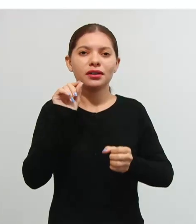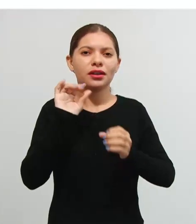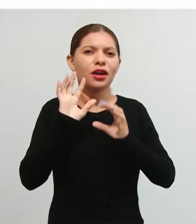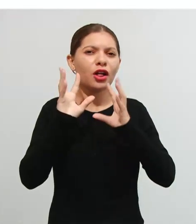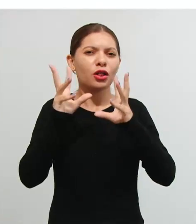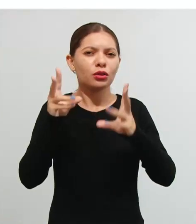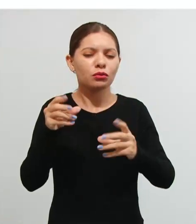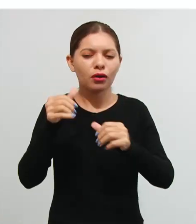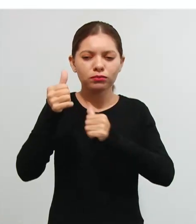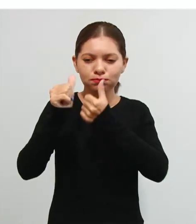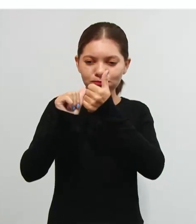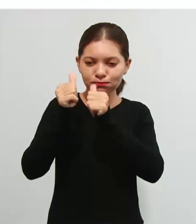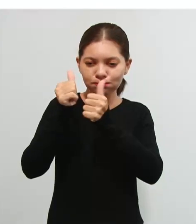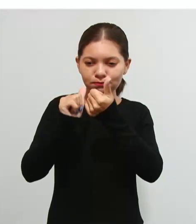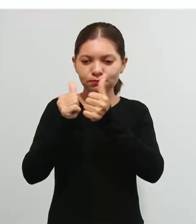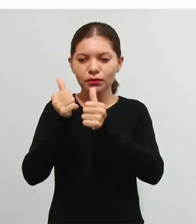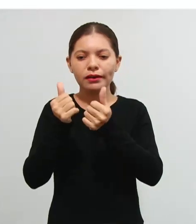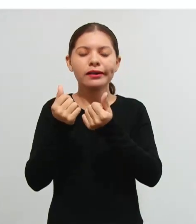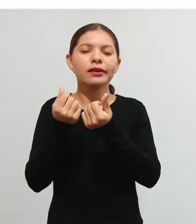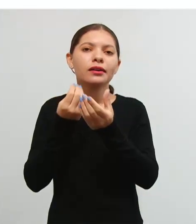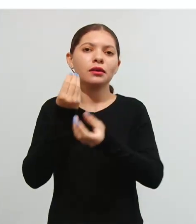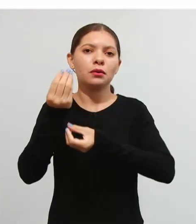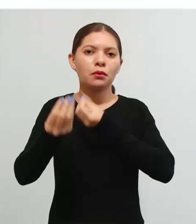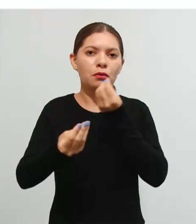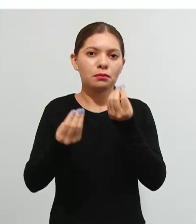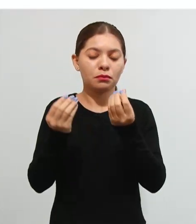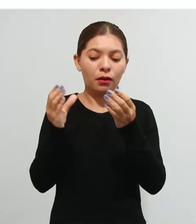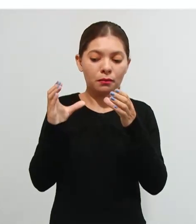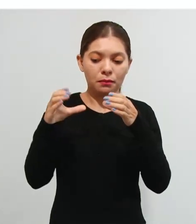avaliação ela é feita por uma equipe